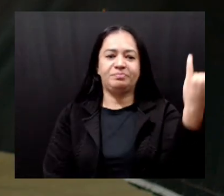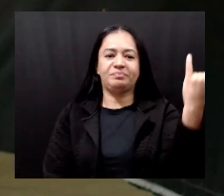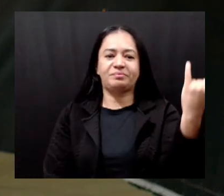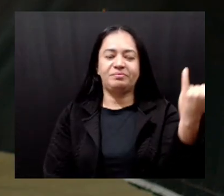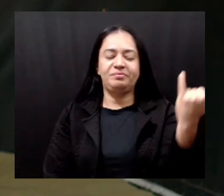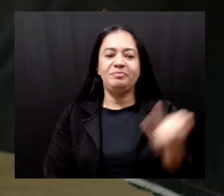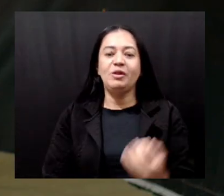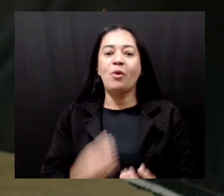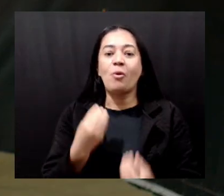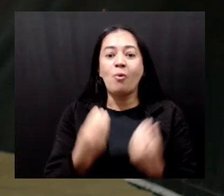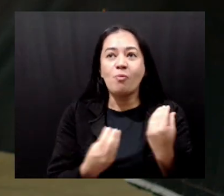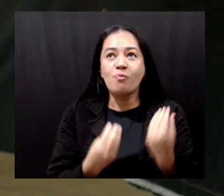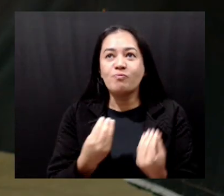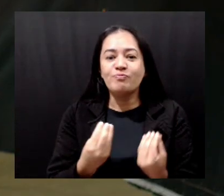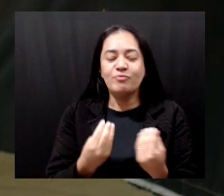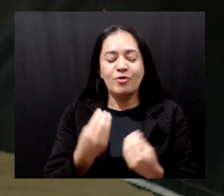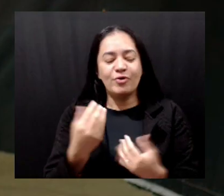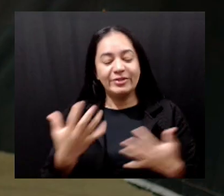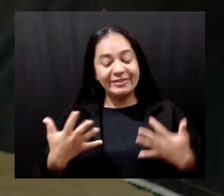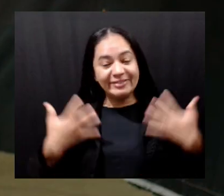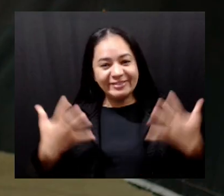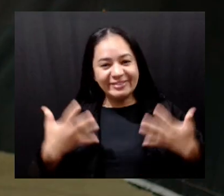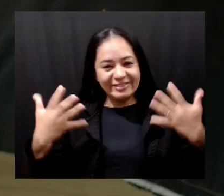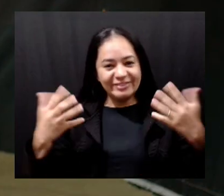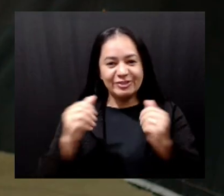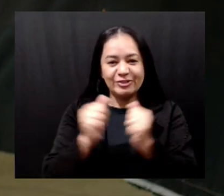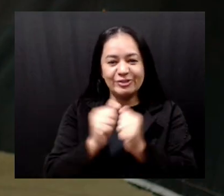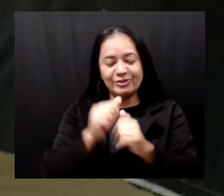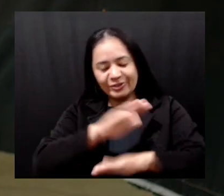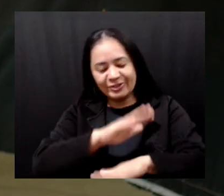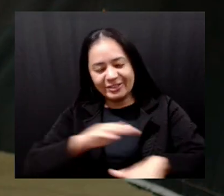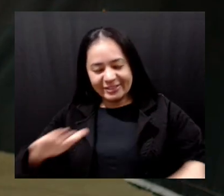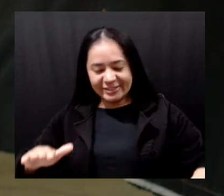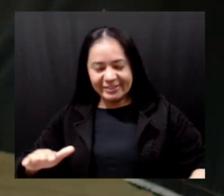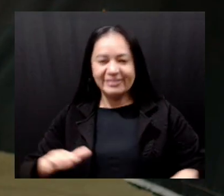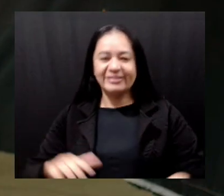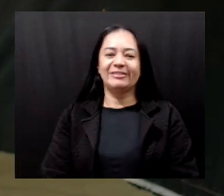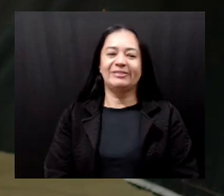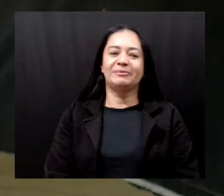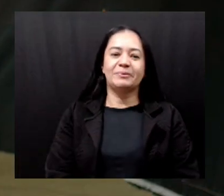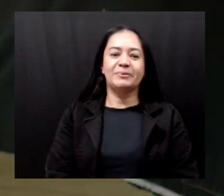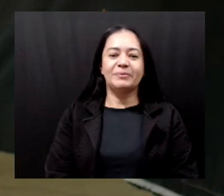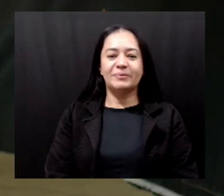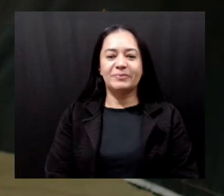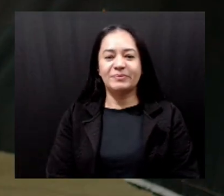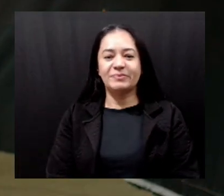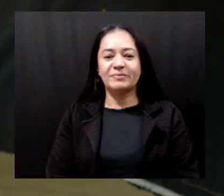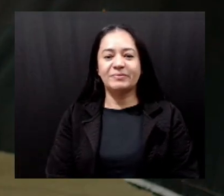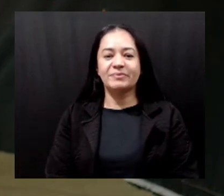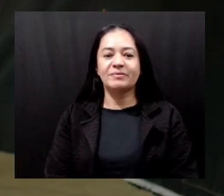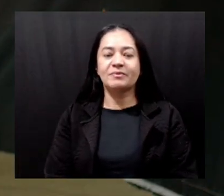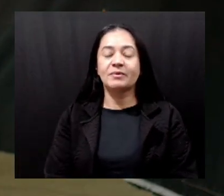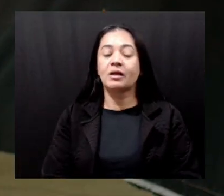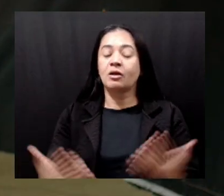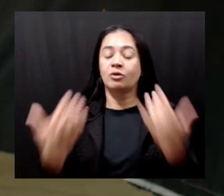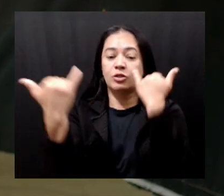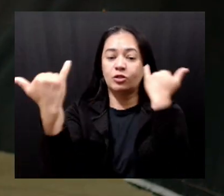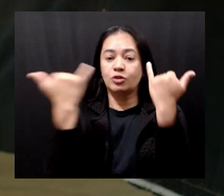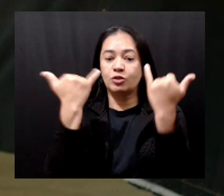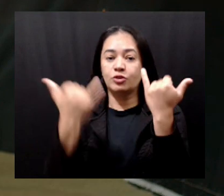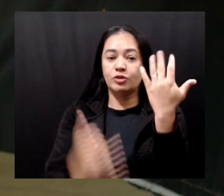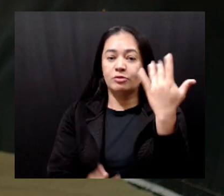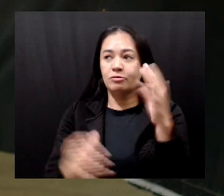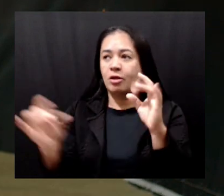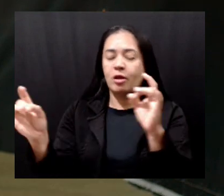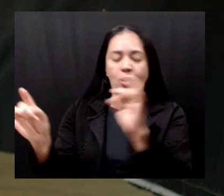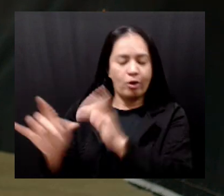se divertir, porque você vai divertir a sua criança e vai se divertir junto. Bom, notícias e previsão do tempo, ok? Agora a gente